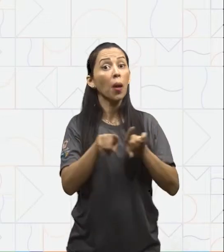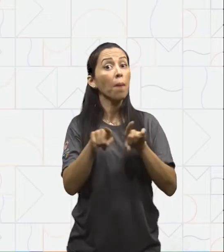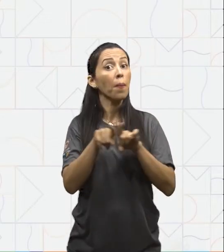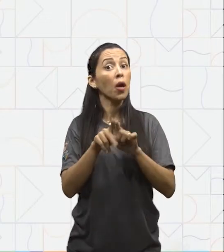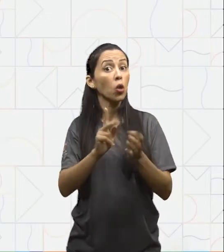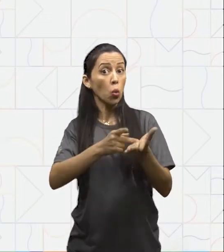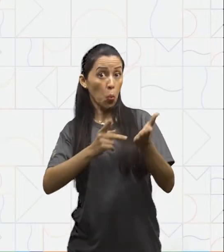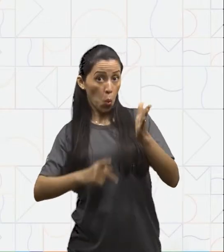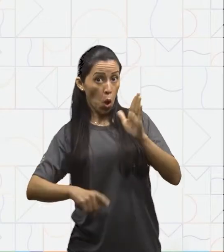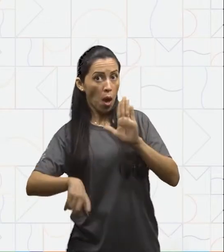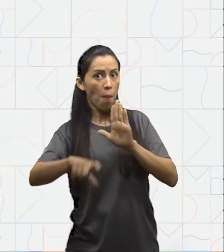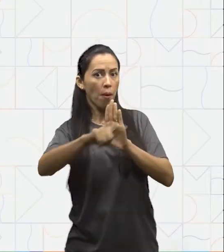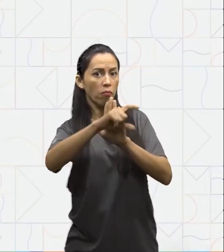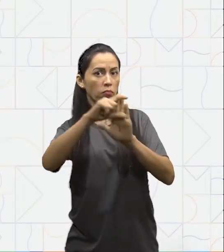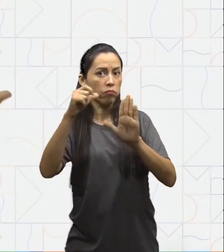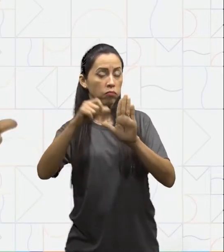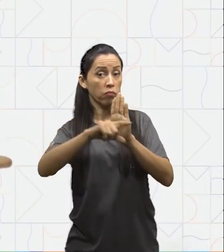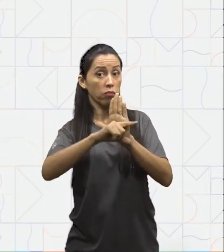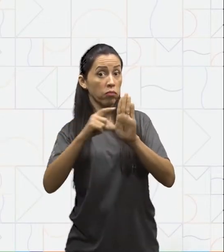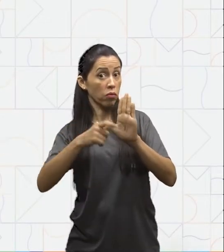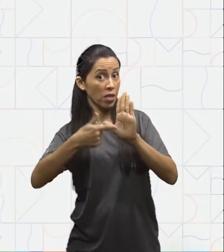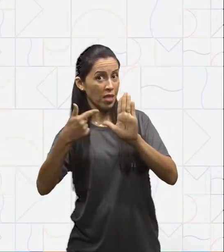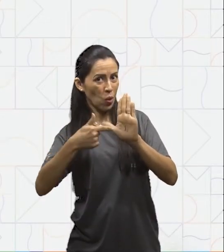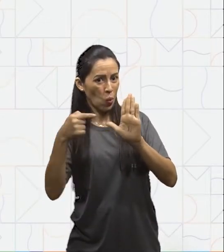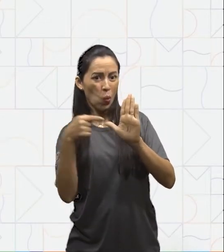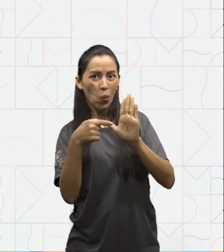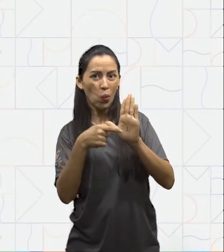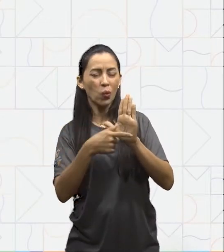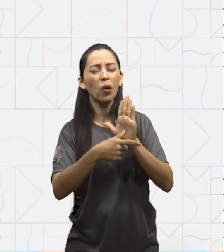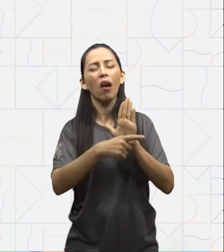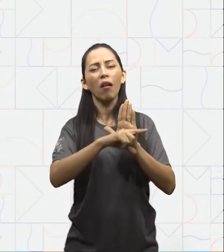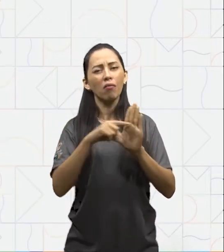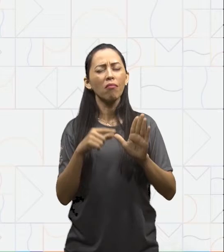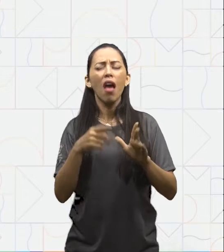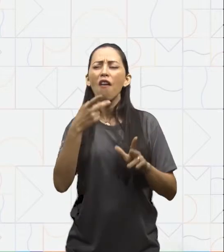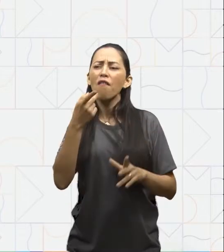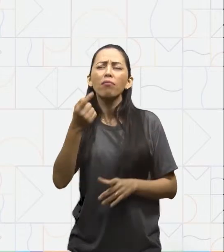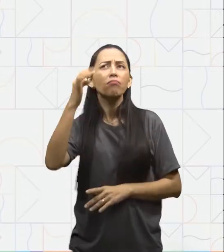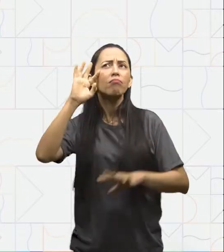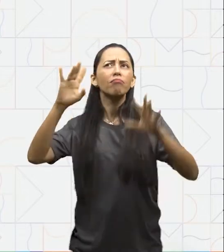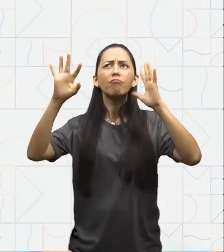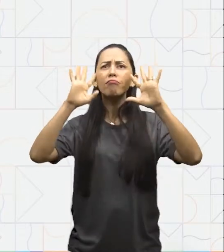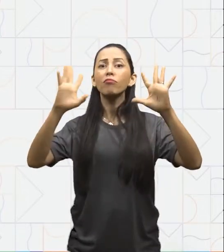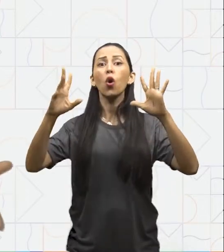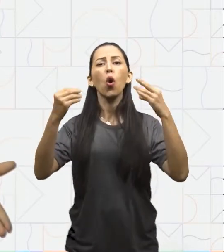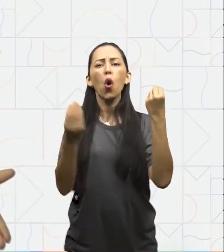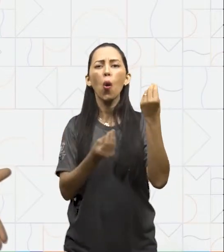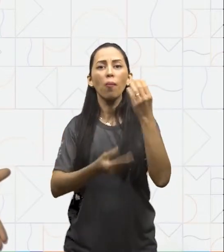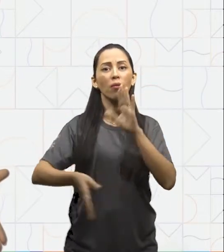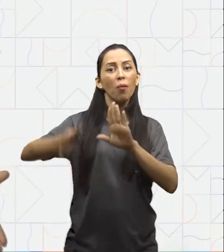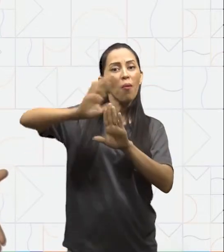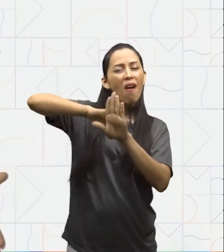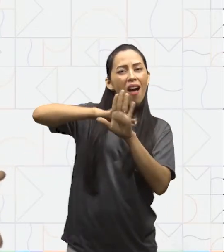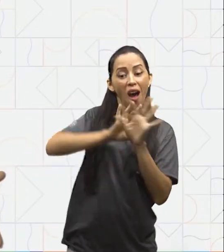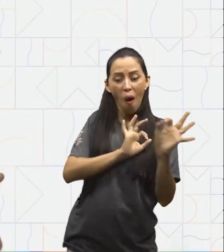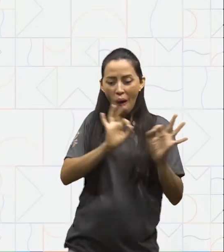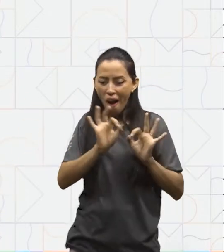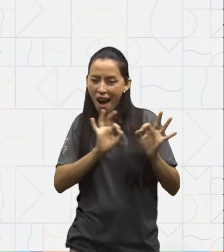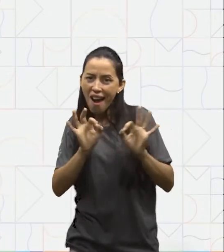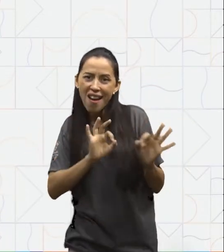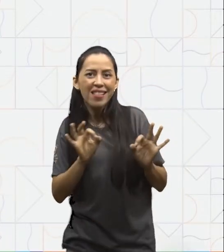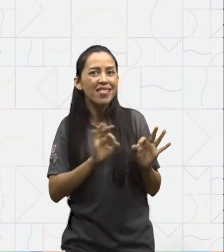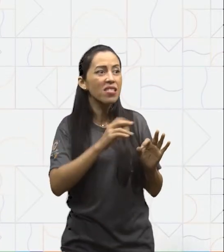estrofe, ele ainda escreve sobre como imagina ser os bastidores, aquela área de um espetáculo que o público nunca tem